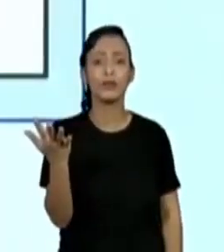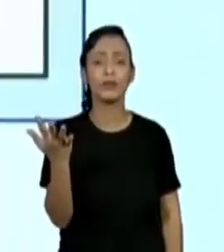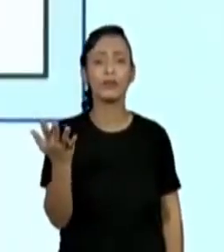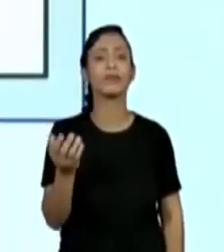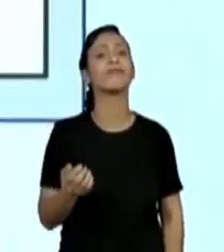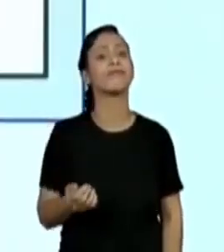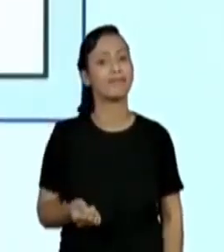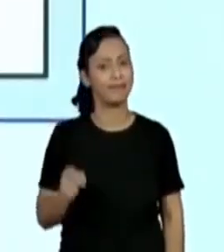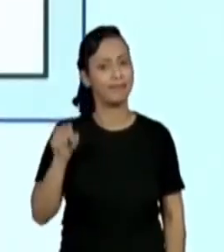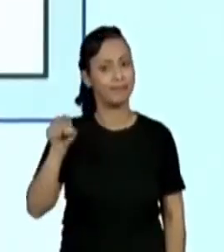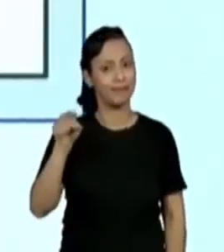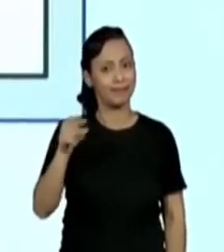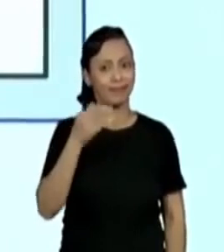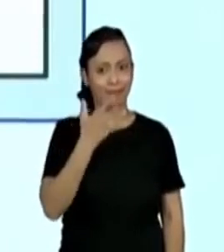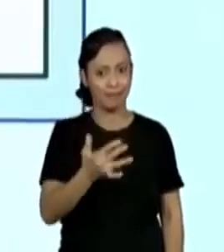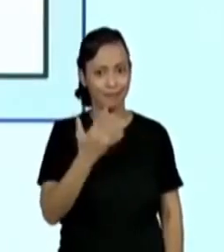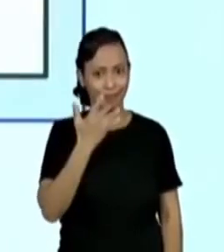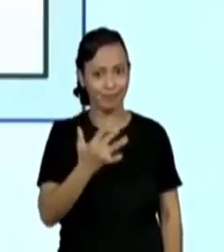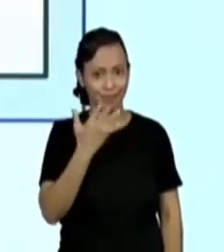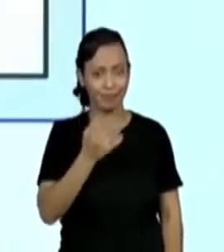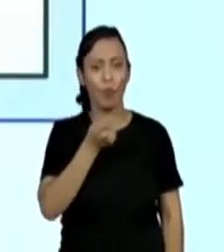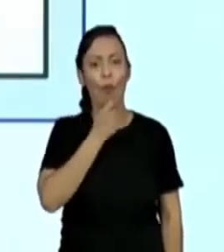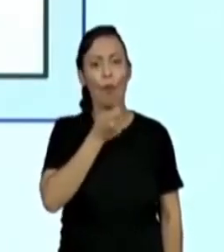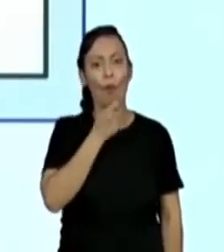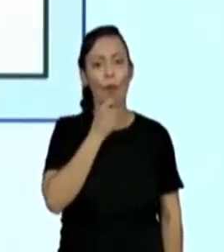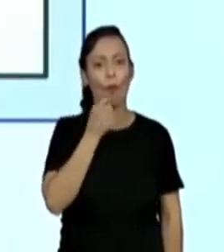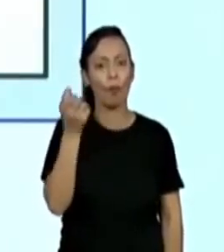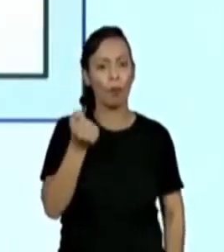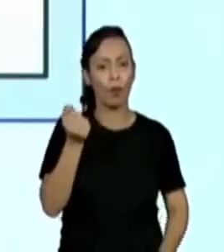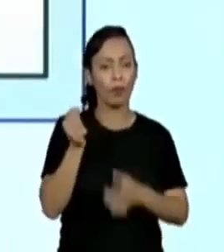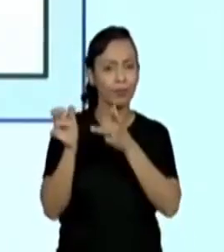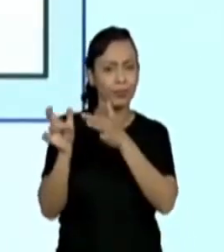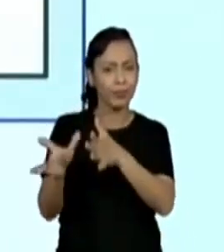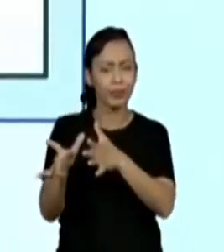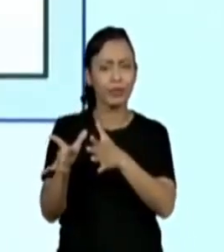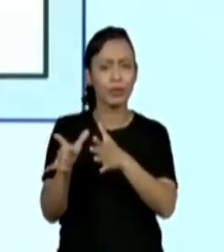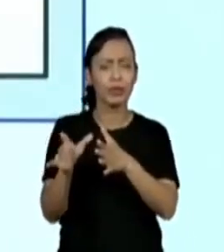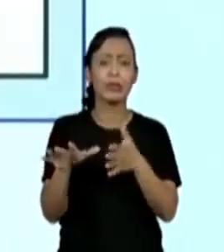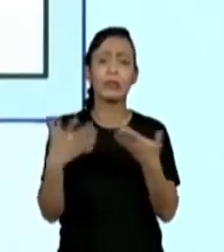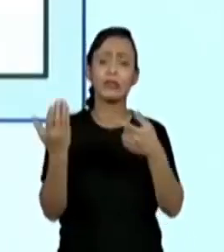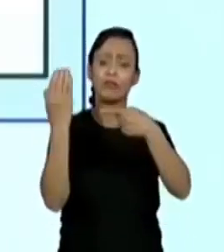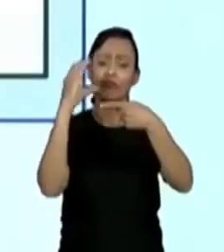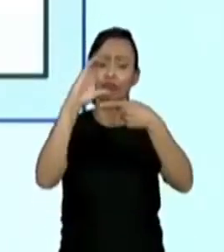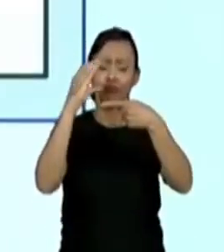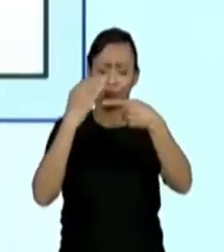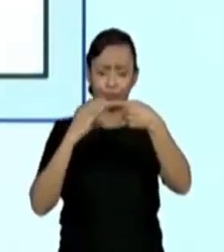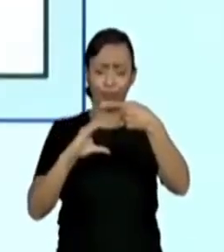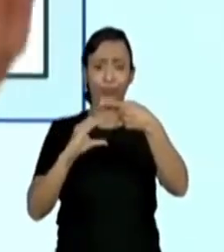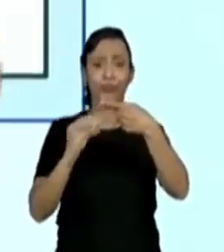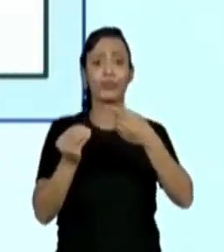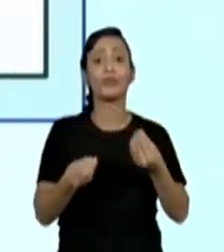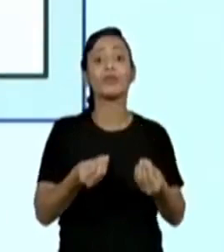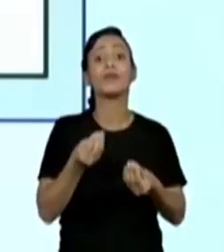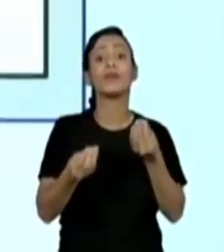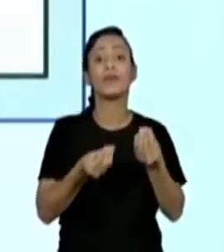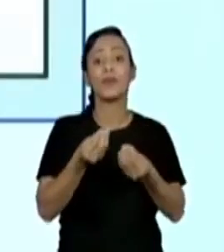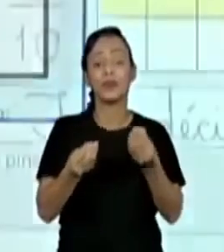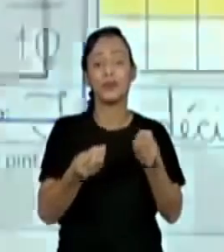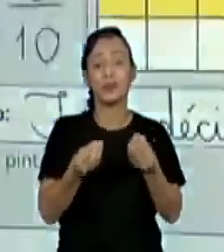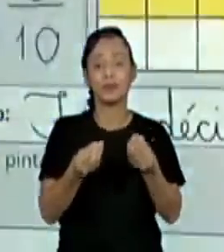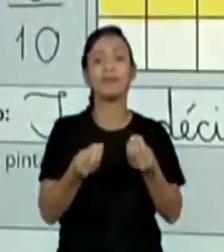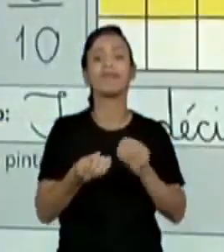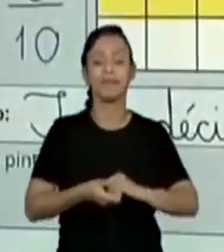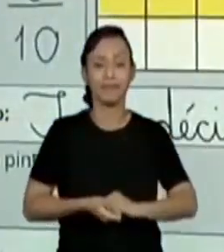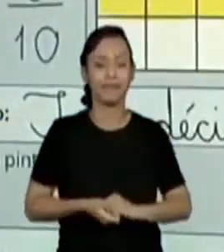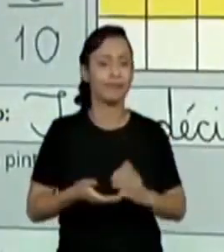não pintada estudantes do 5to ano qual será a fração resultante então eu